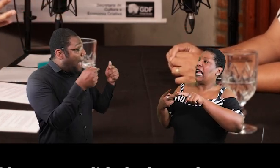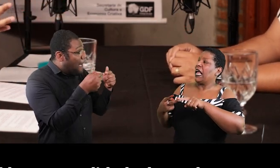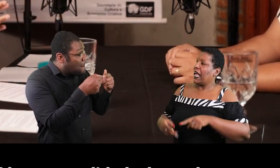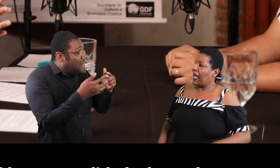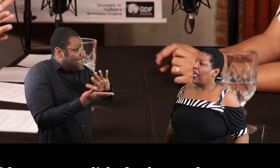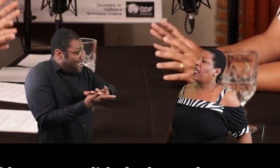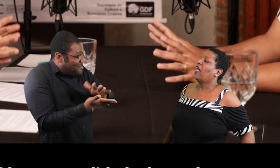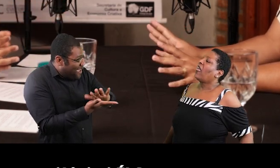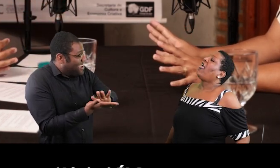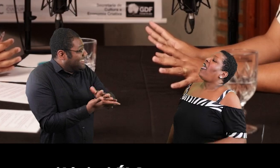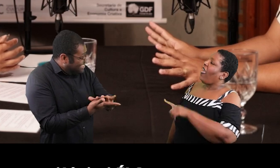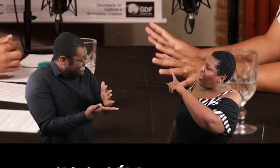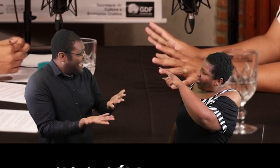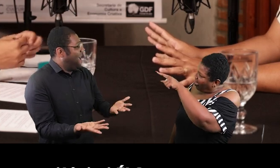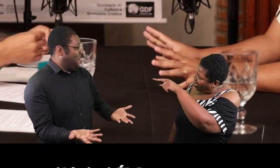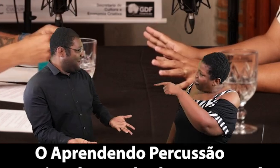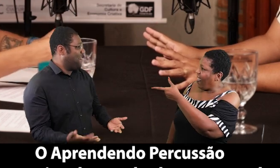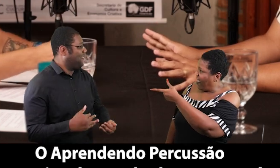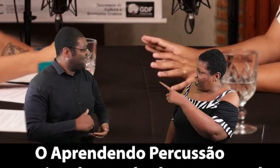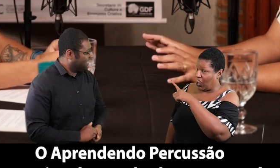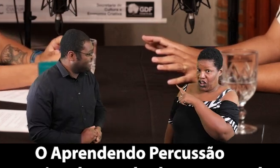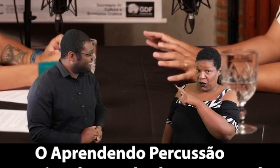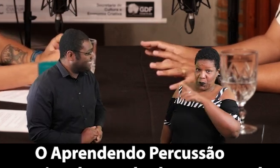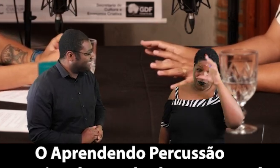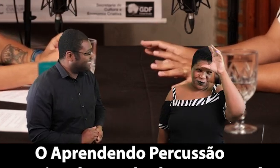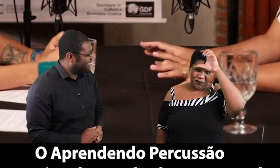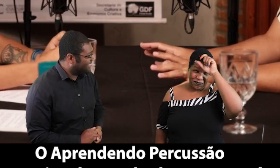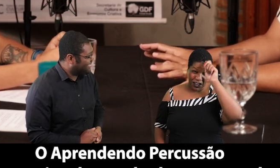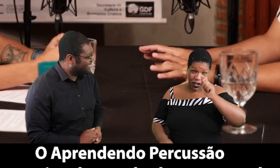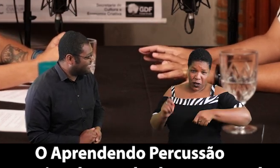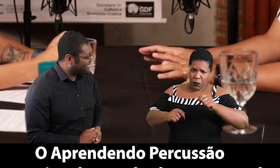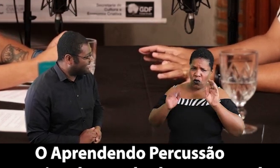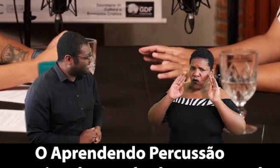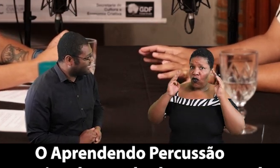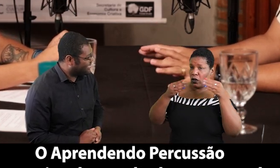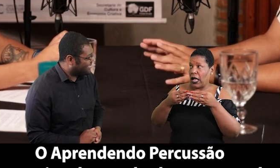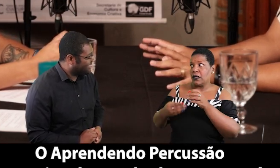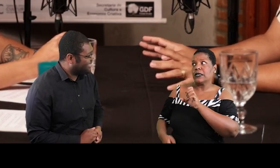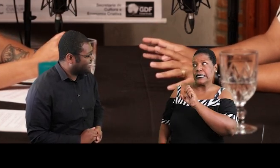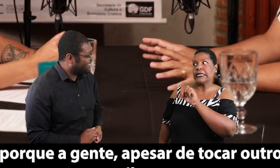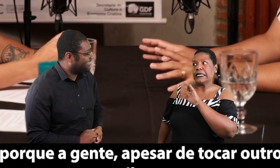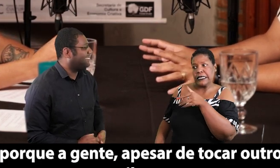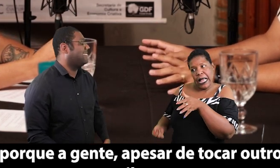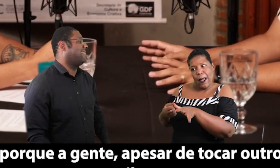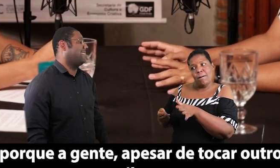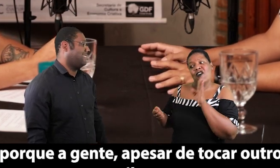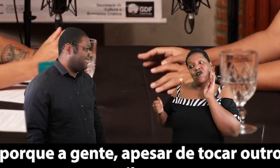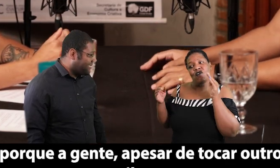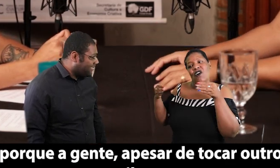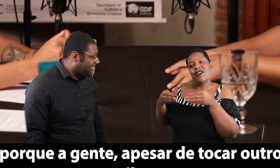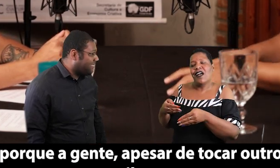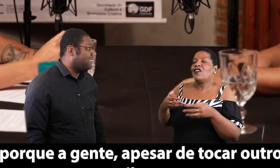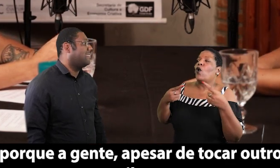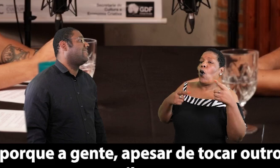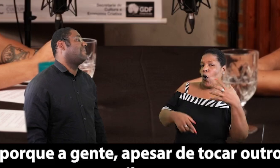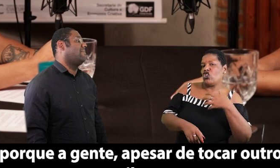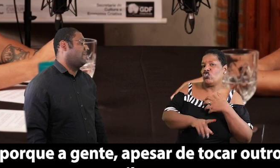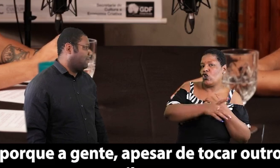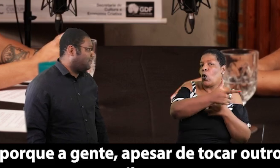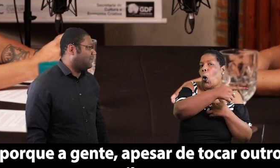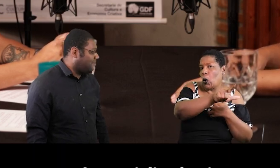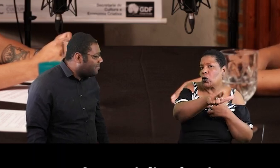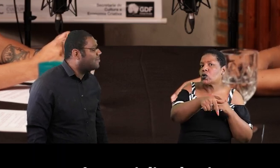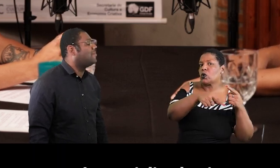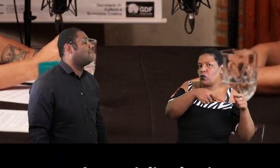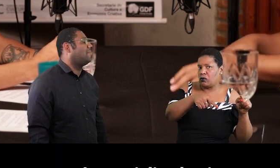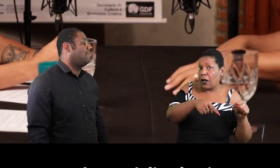samba mesmo. Assim. O nosso Tá. Aprendendo Percussão é um projeto bem voltado pro samba. Até porque a gente, apesar de tocar outros estilos,